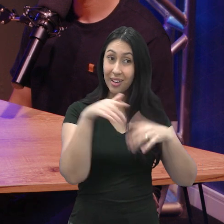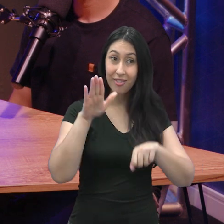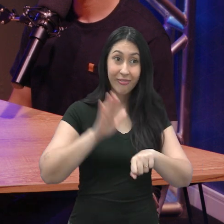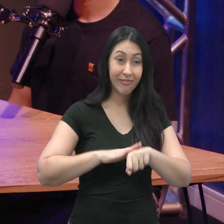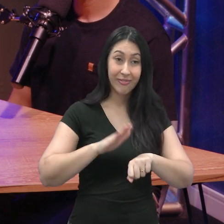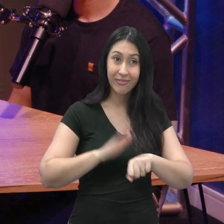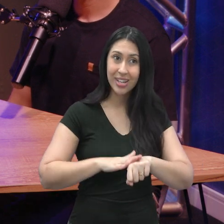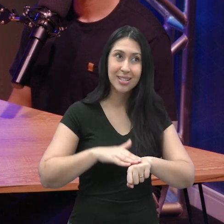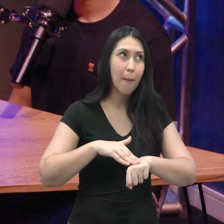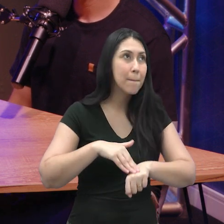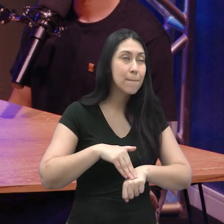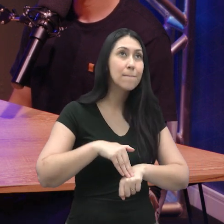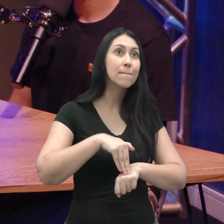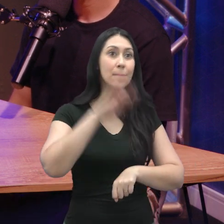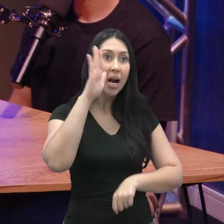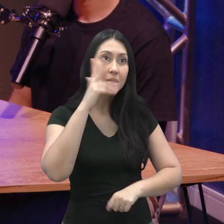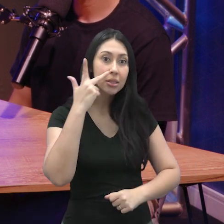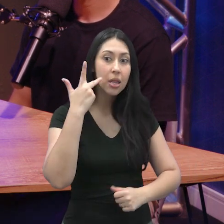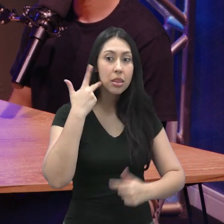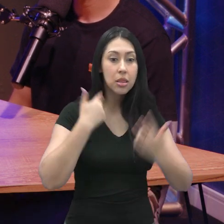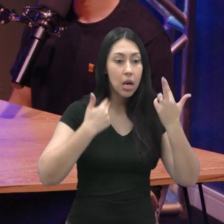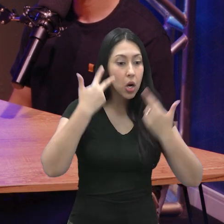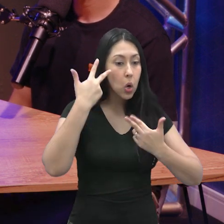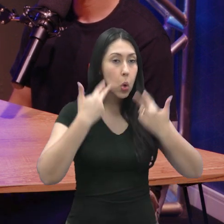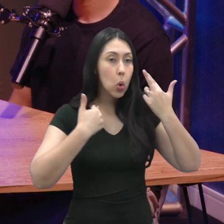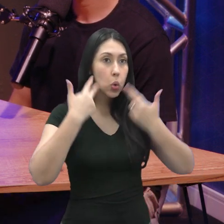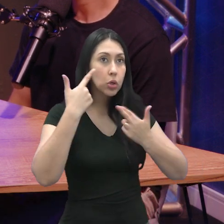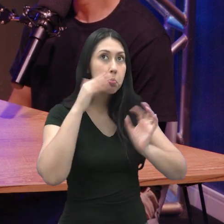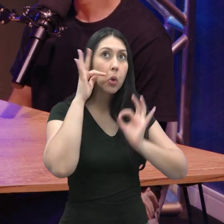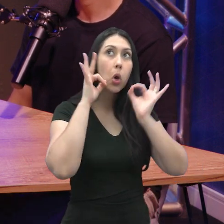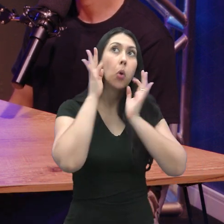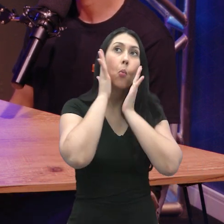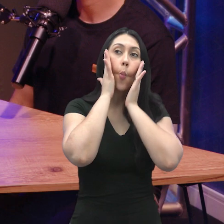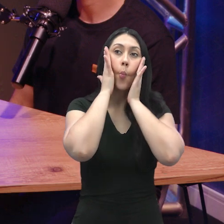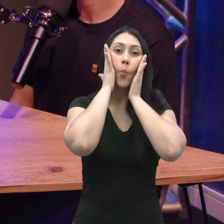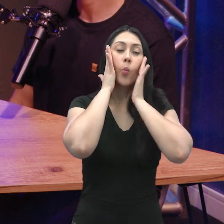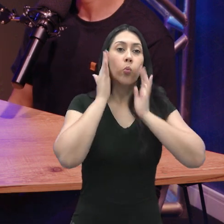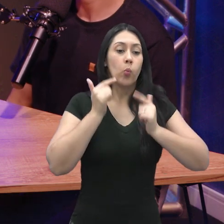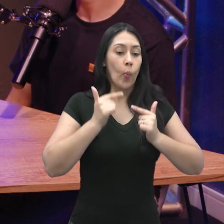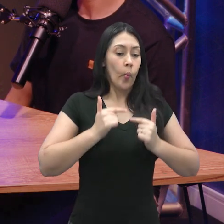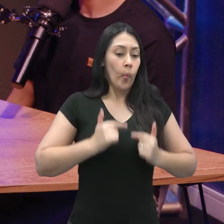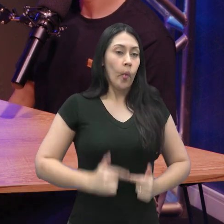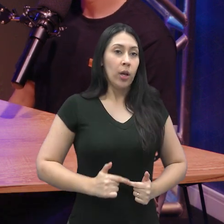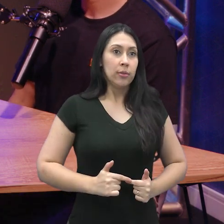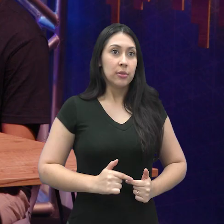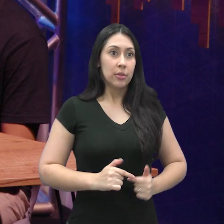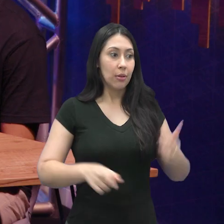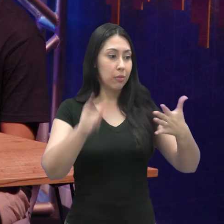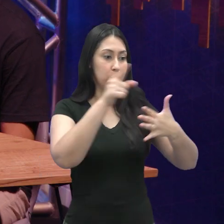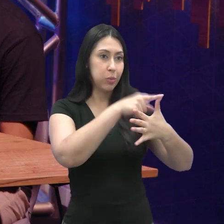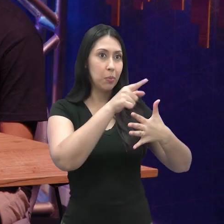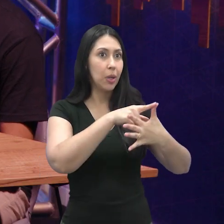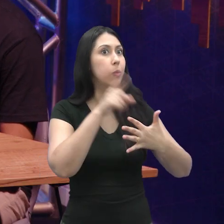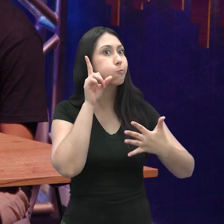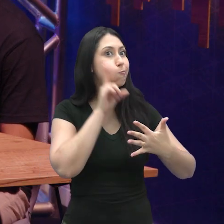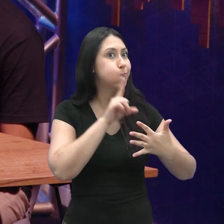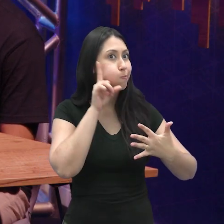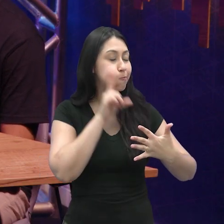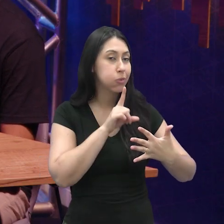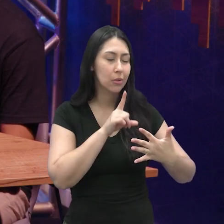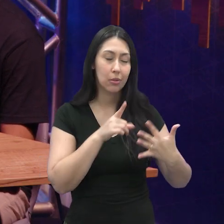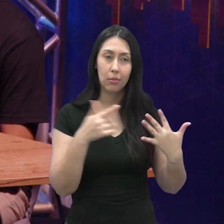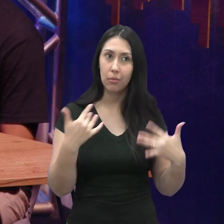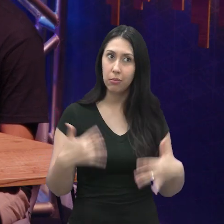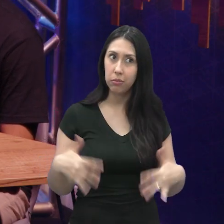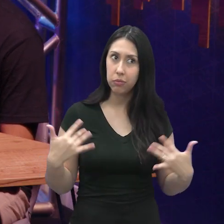com uma maior quantidade de realização de cirurgias plásticas, perdendo apenas para os Estados Unidos. Então, olha que loucura,